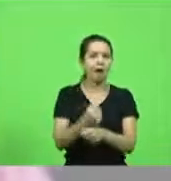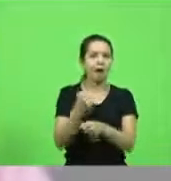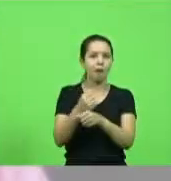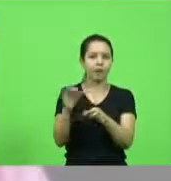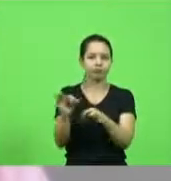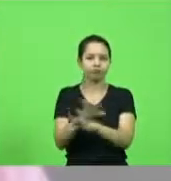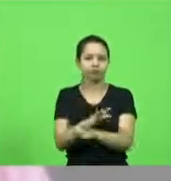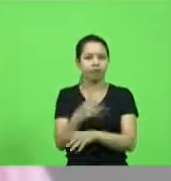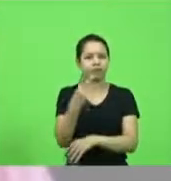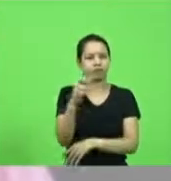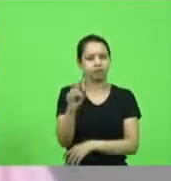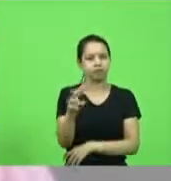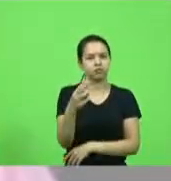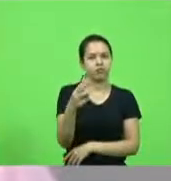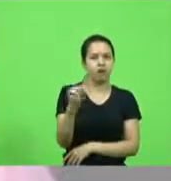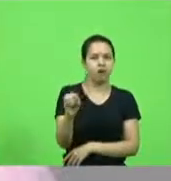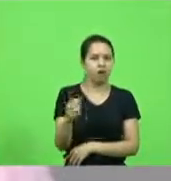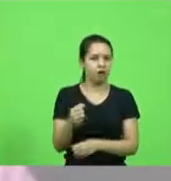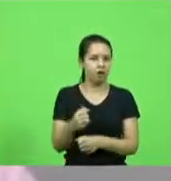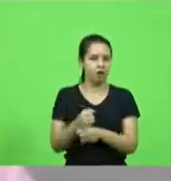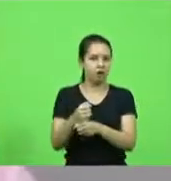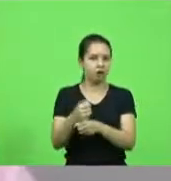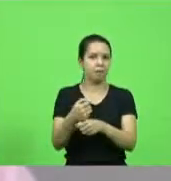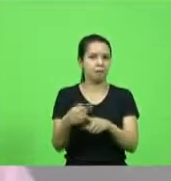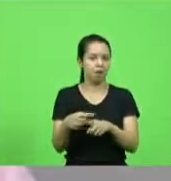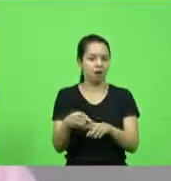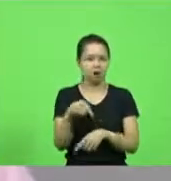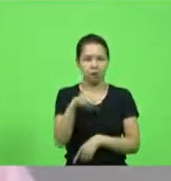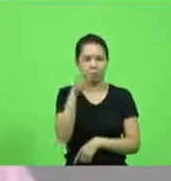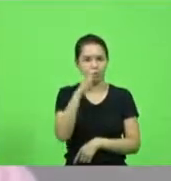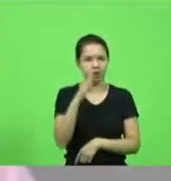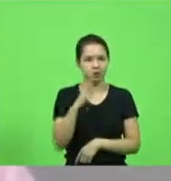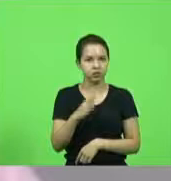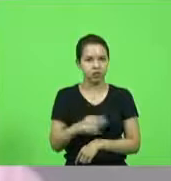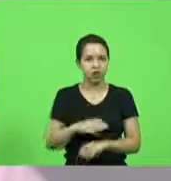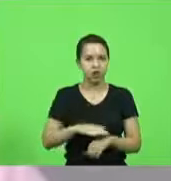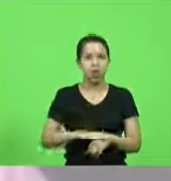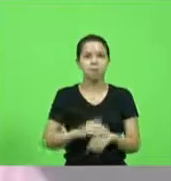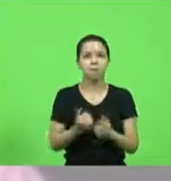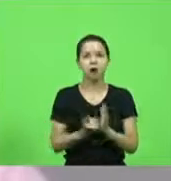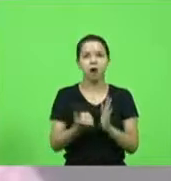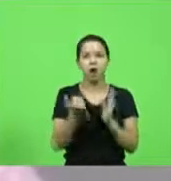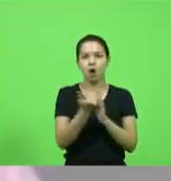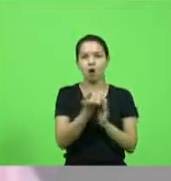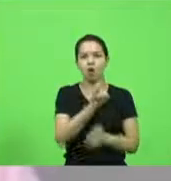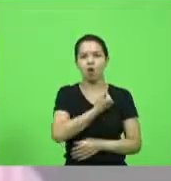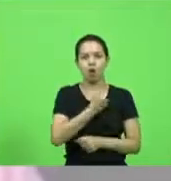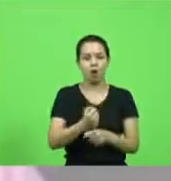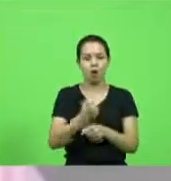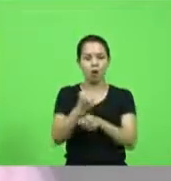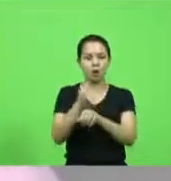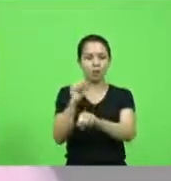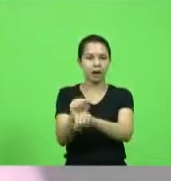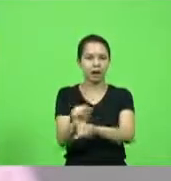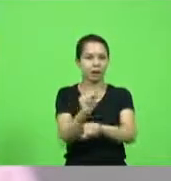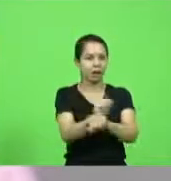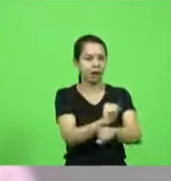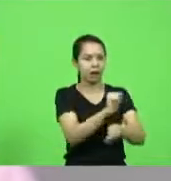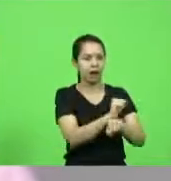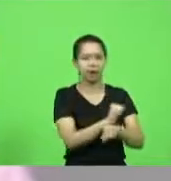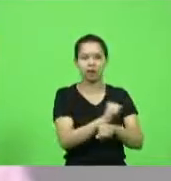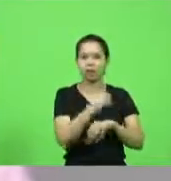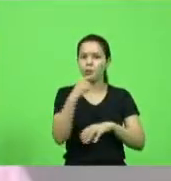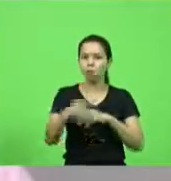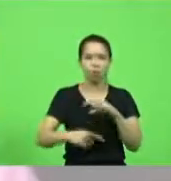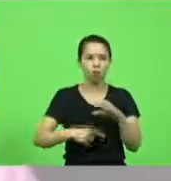país era o país do maior número de obras paradas do mundo. O governo esquerdista